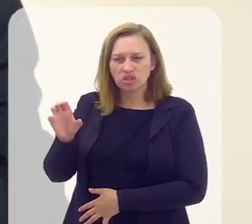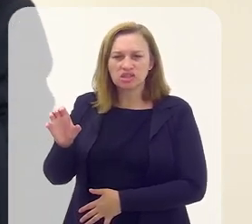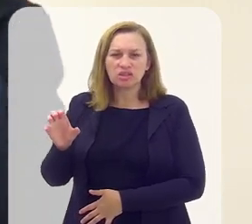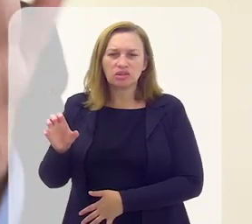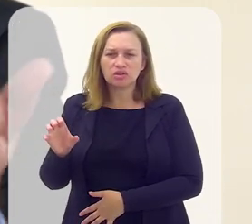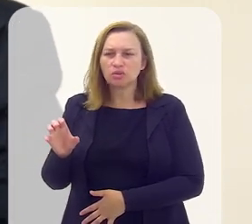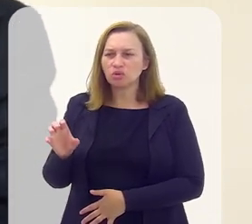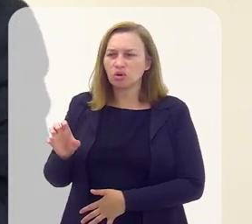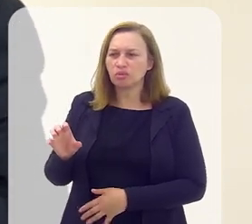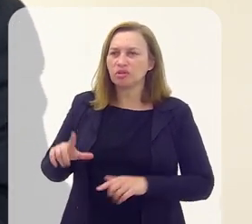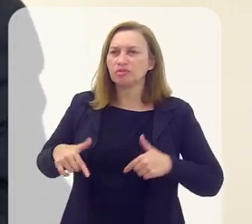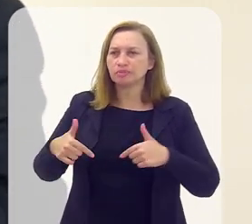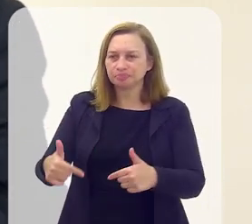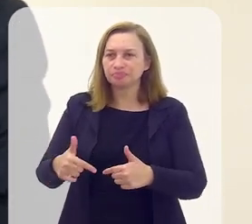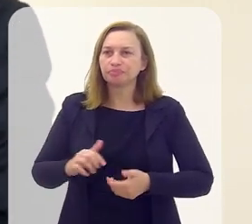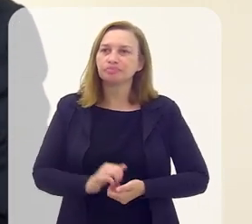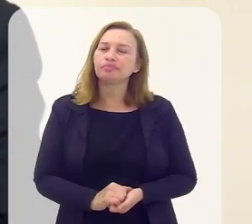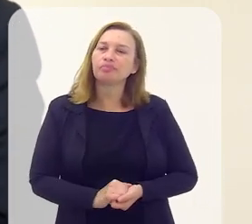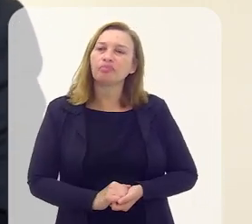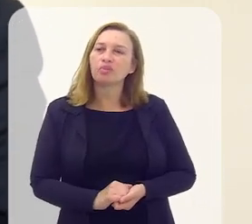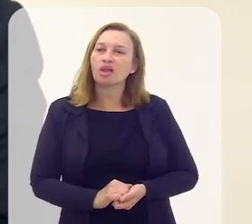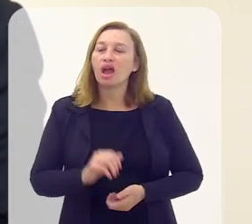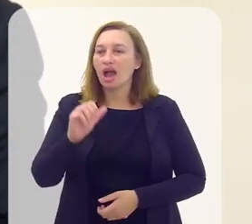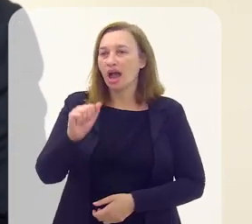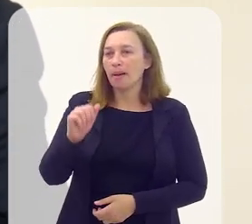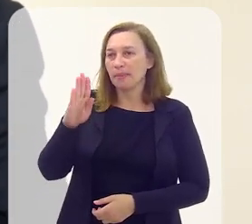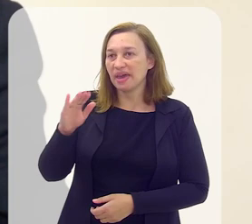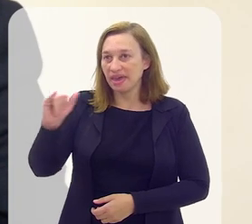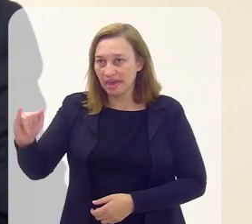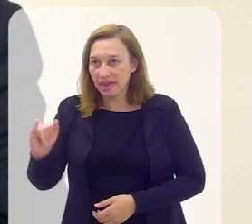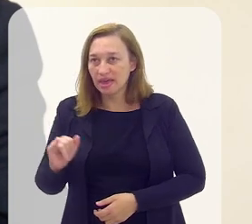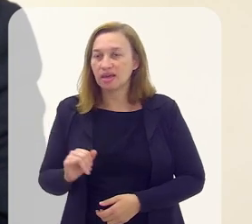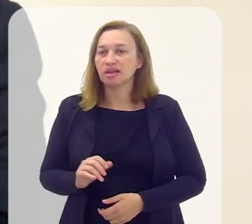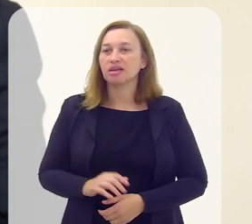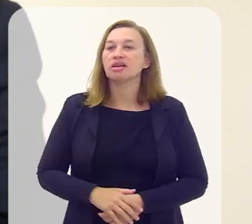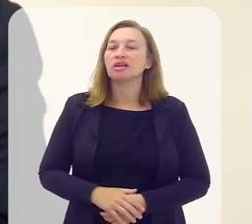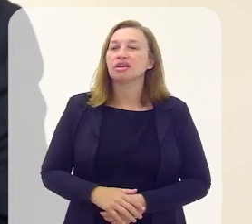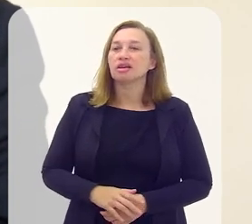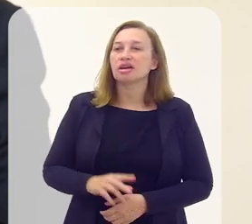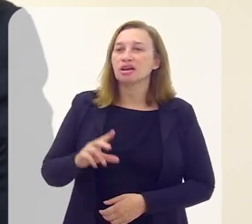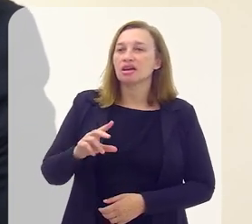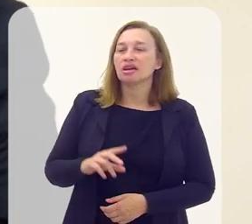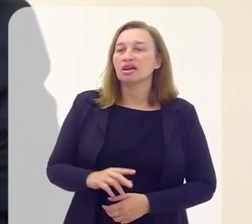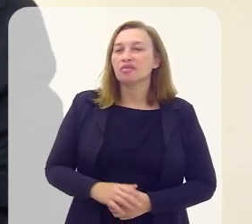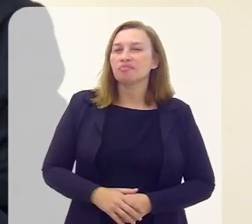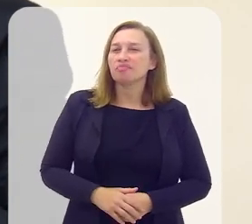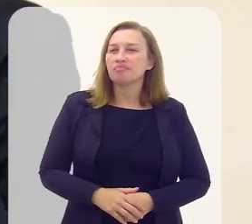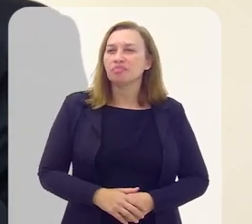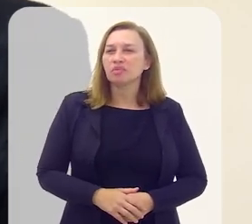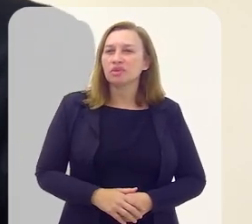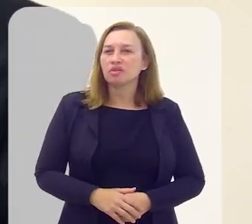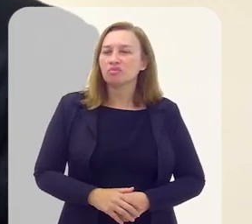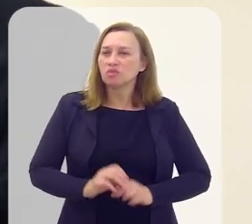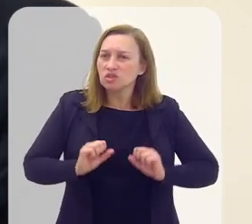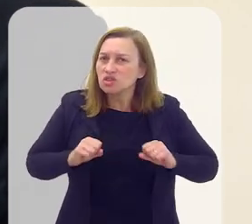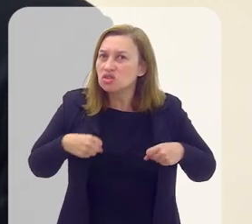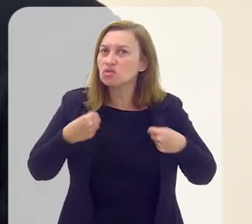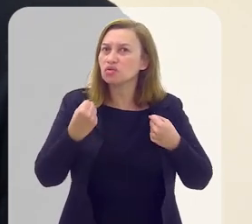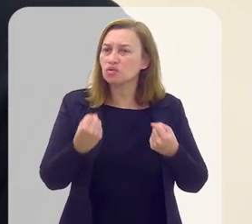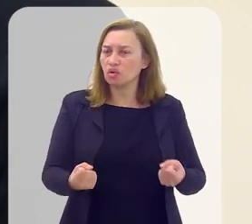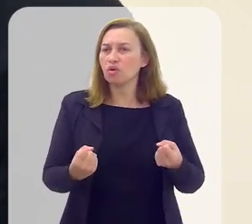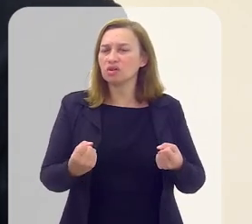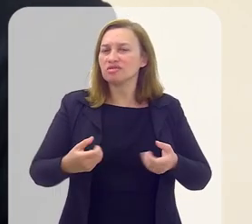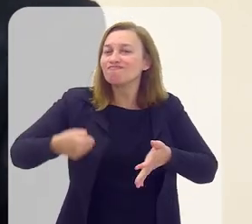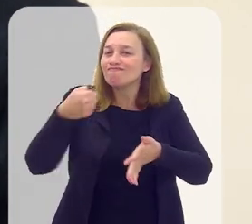OAB e junto com o CNBB, né, com outras entidades importantíssimas da sociedade brasileira, a ABI se